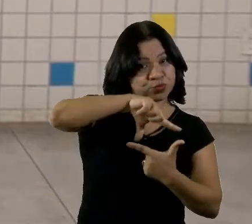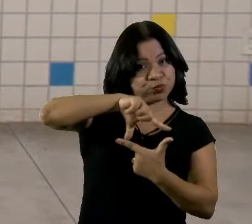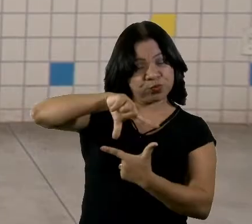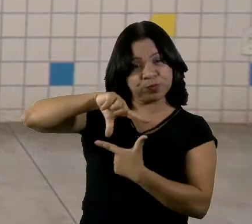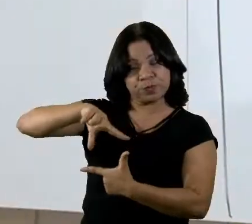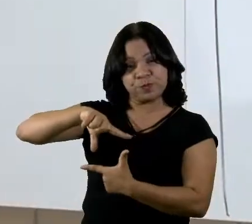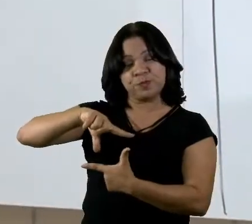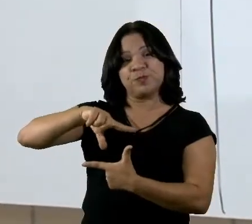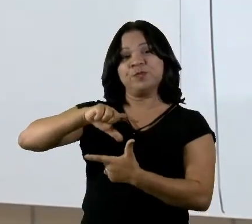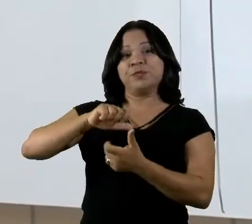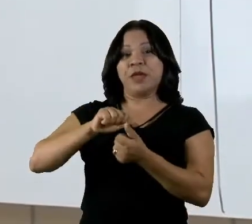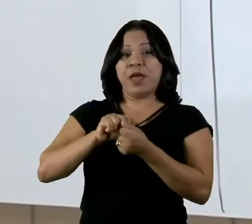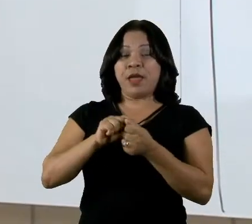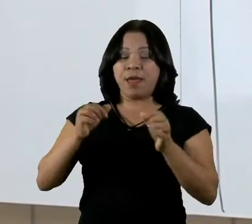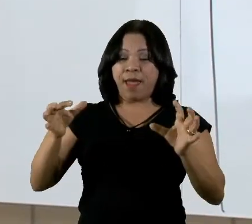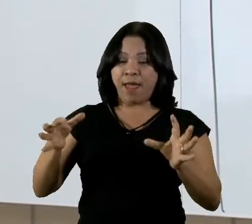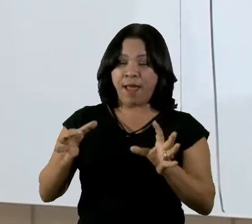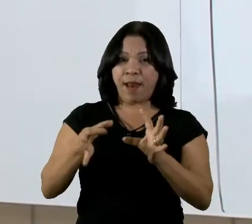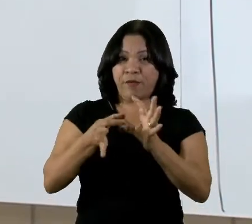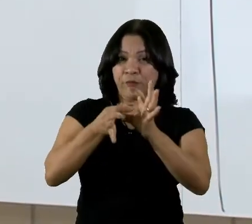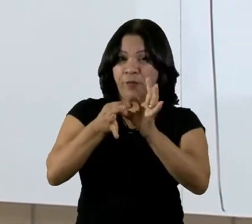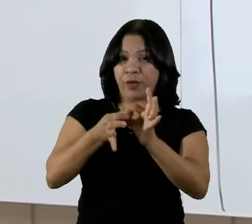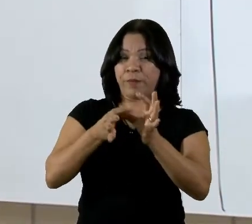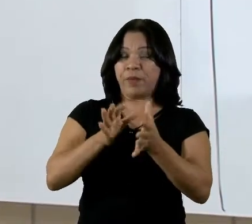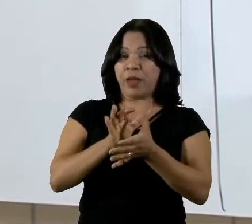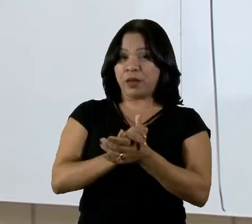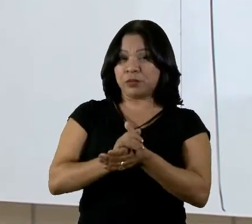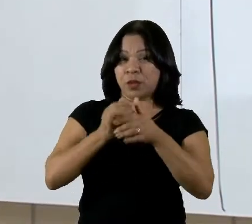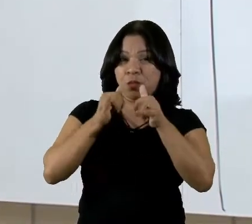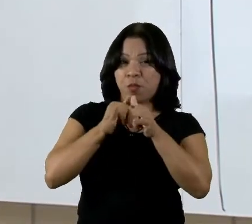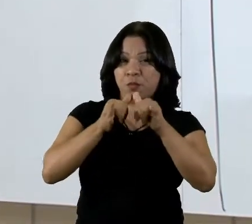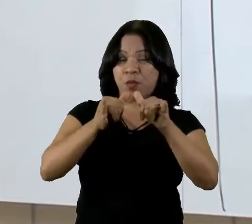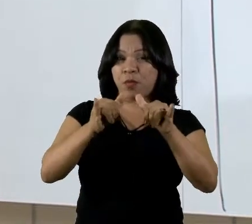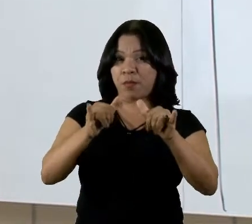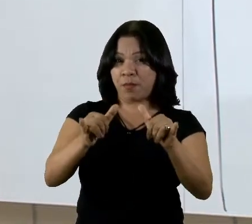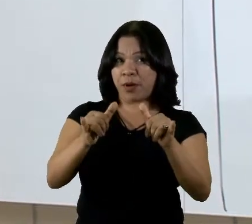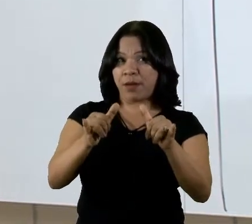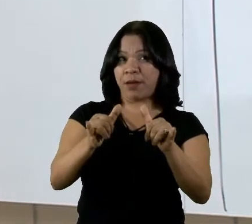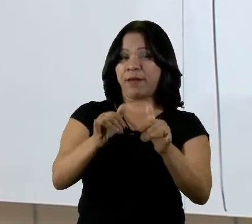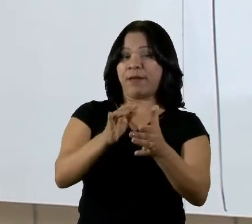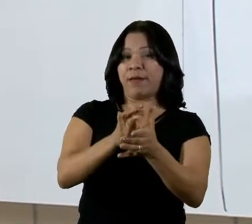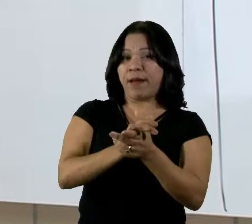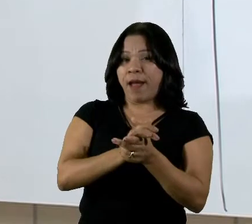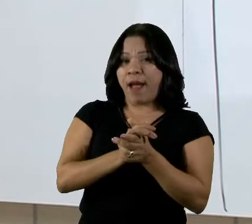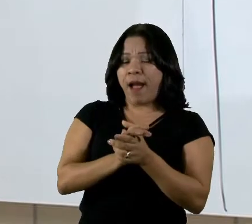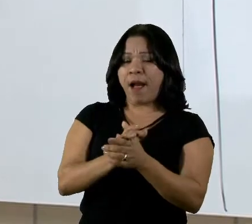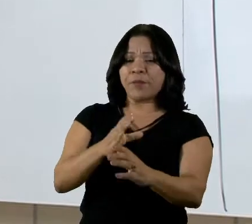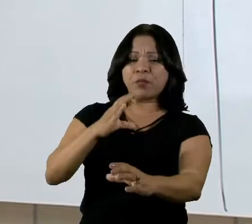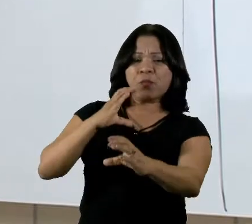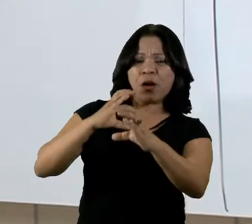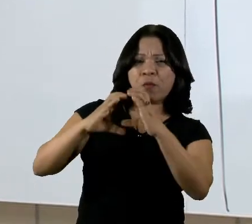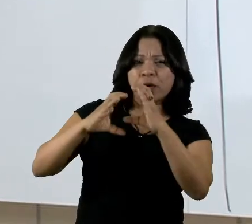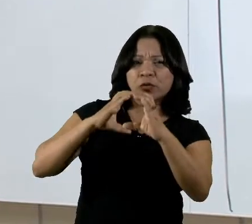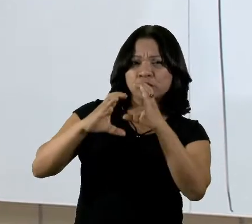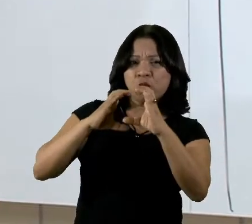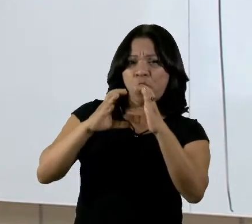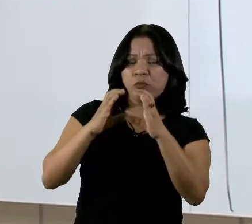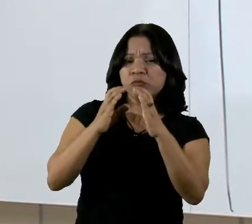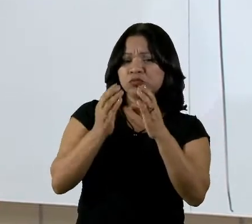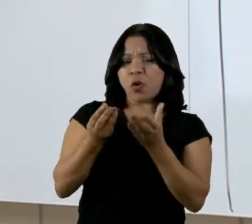virem vinculadas, publicadas em um mesmo meio de comunicação, em um mesmo